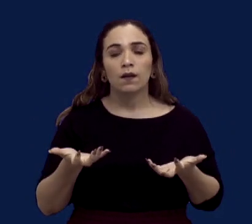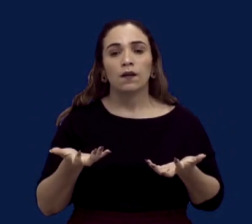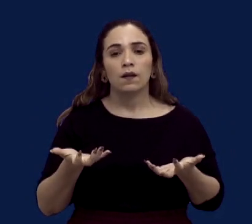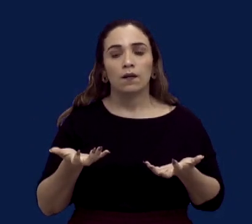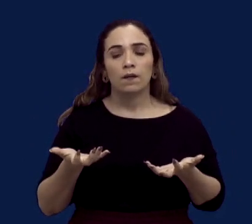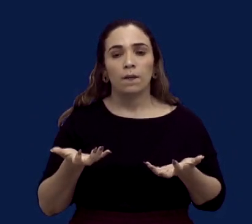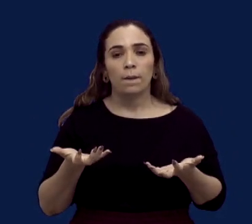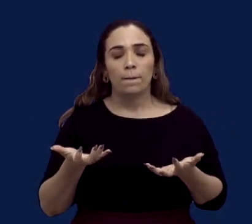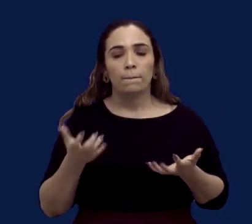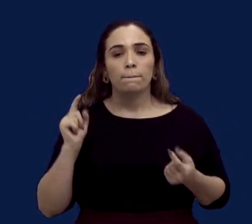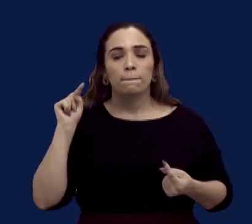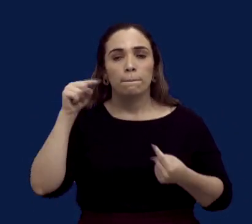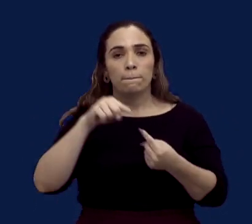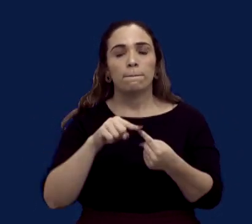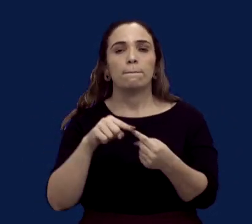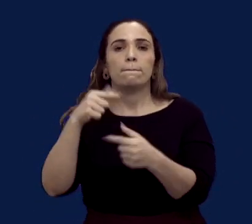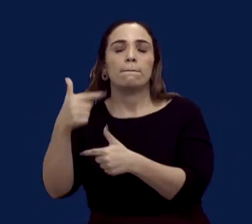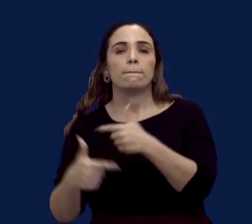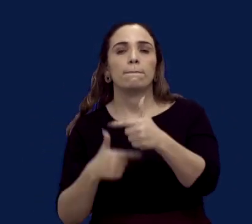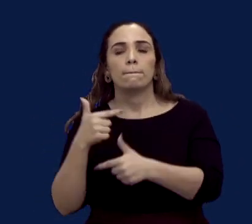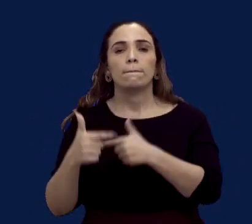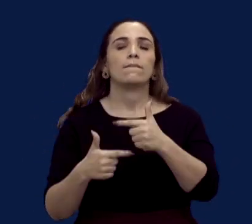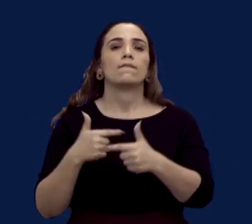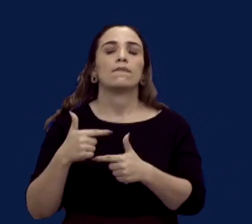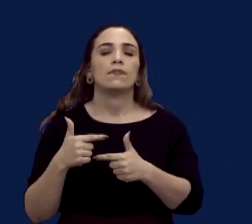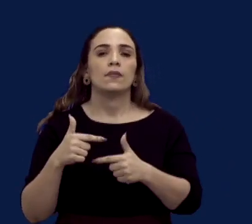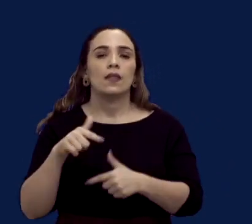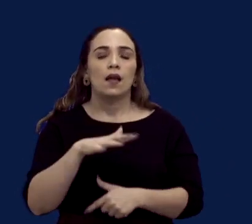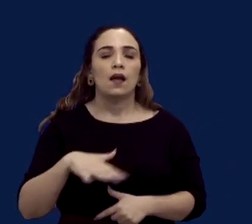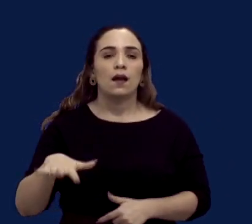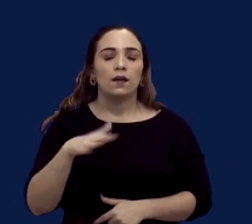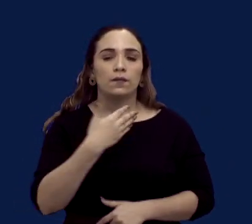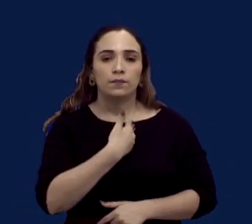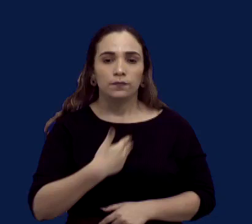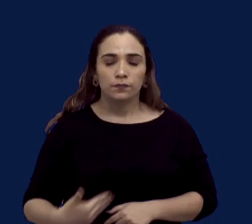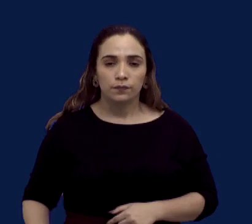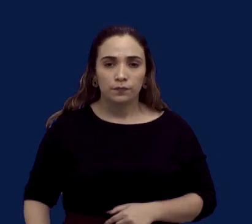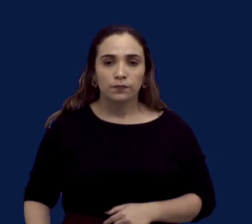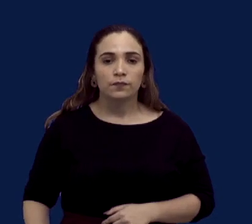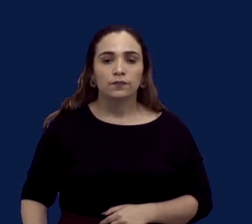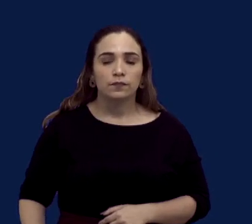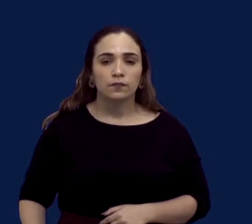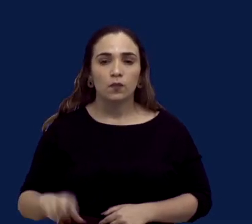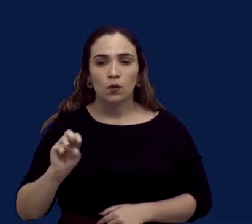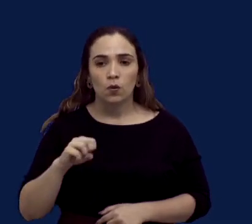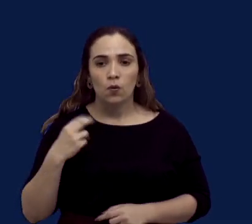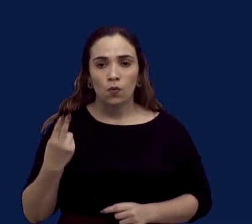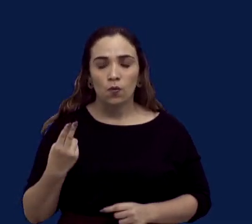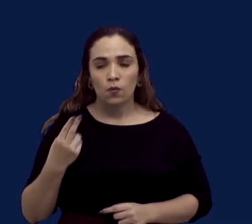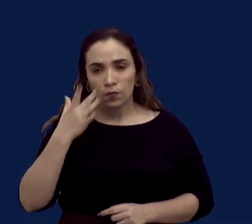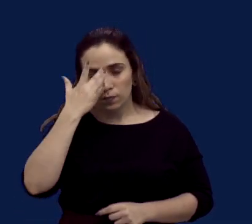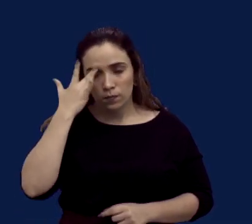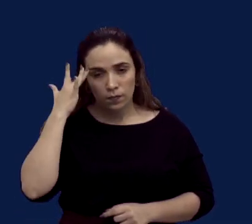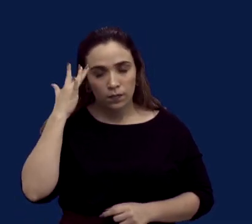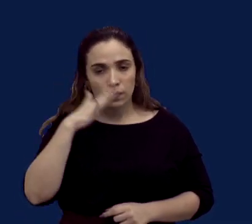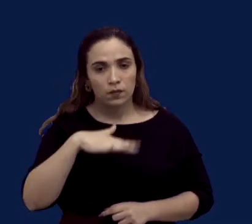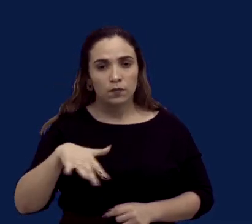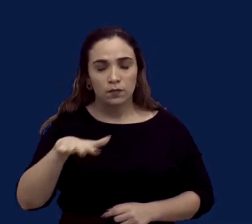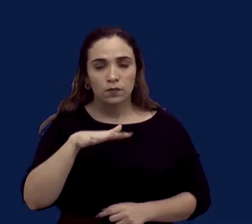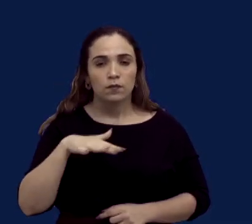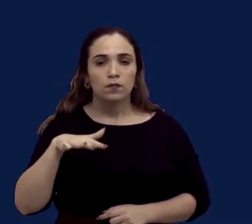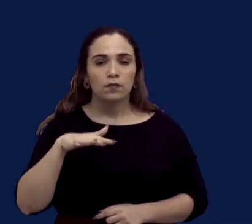colocar propósito no seu trabalho, que muitas vezes no setor público essa é a dificuldade, ou pelo menos é como as pessoas de fora veem,